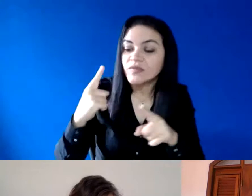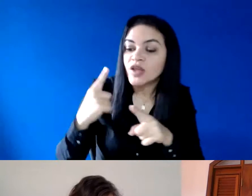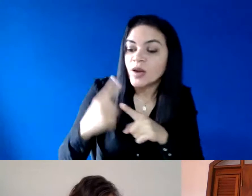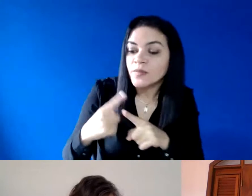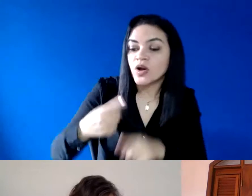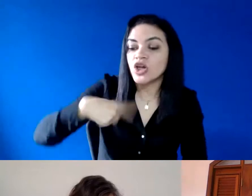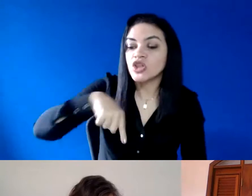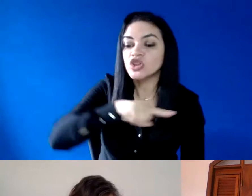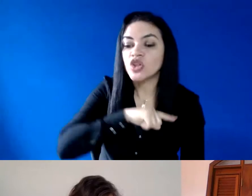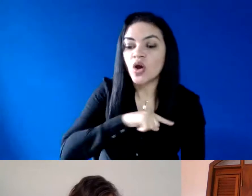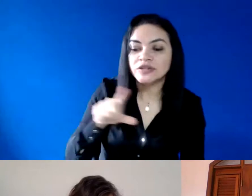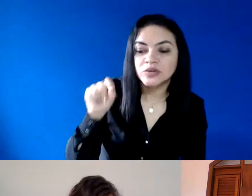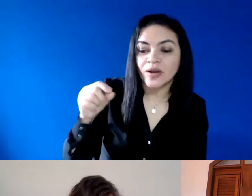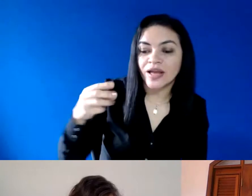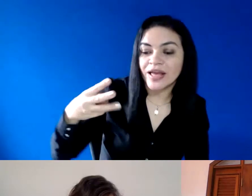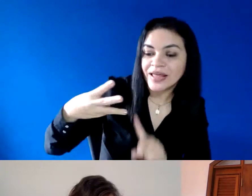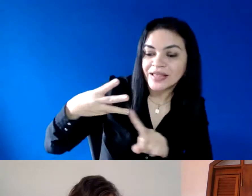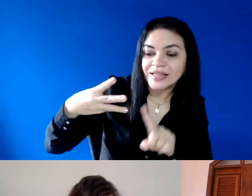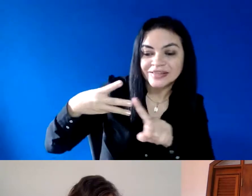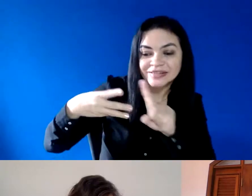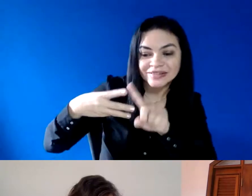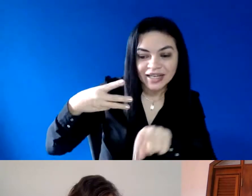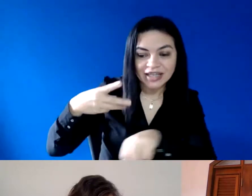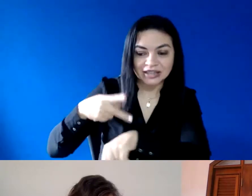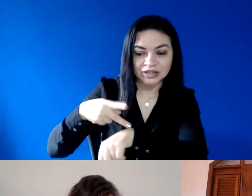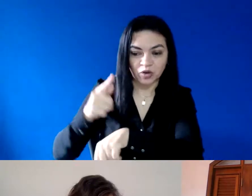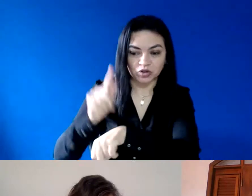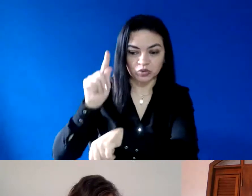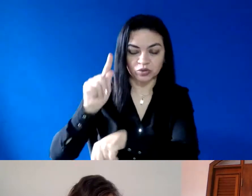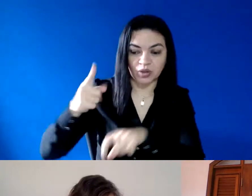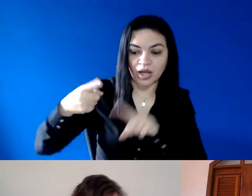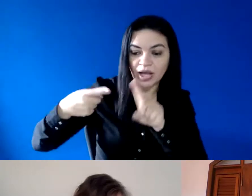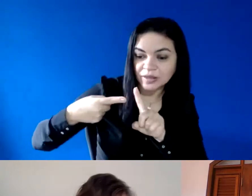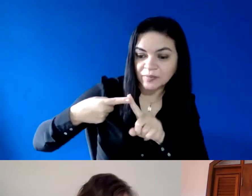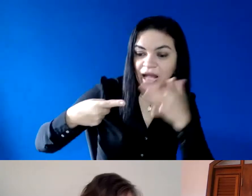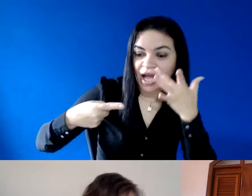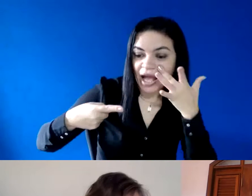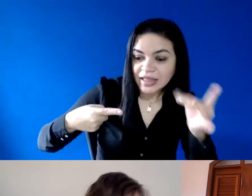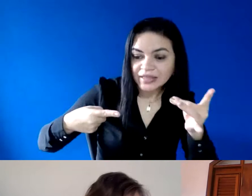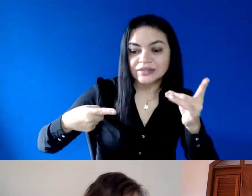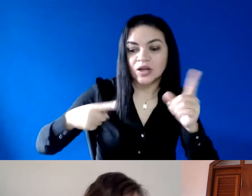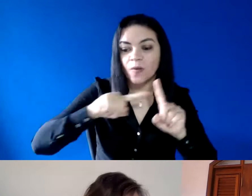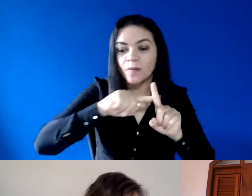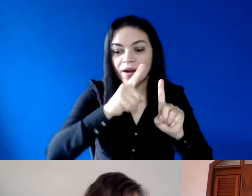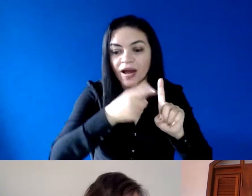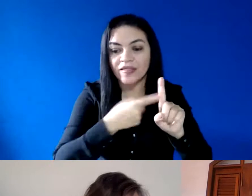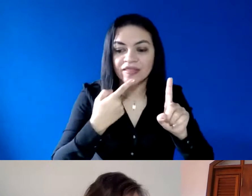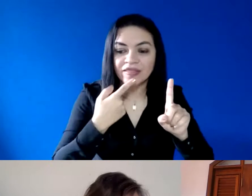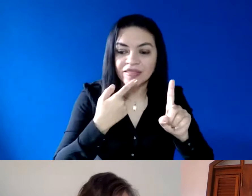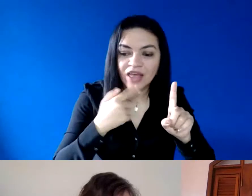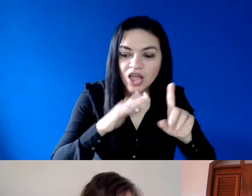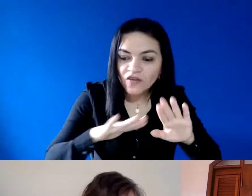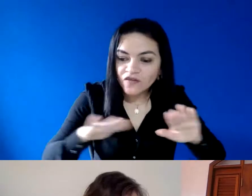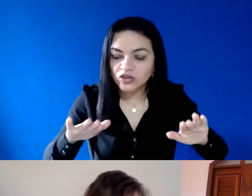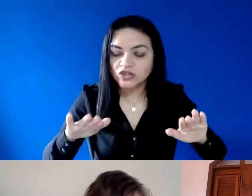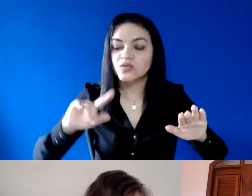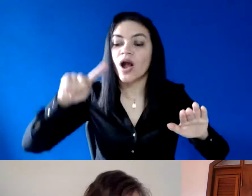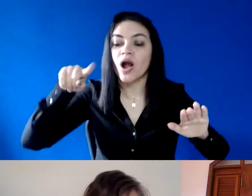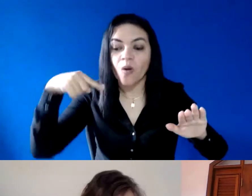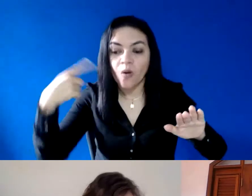3 pós-graduação este ano, uma delas é essa primeira, que é da atenção materno-infantil, a outra que já está com o